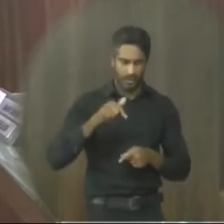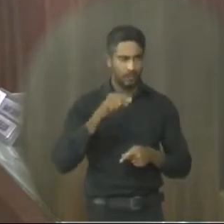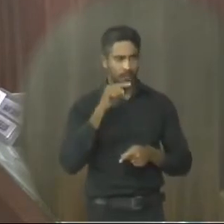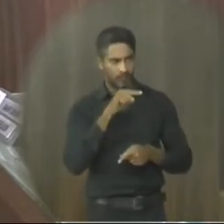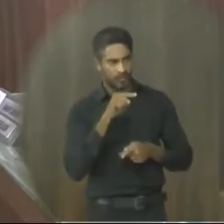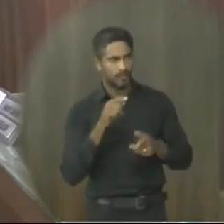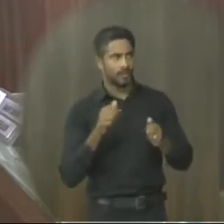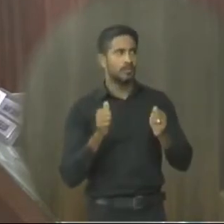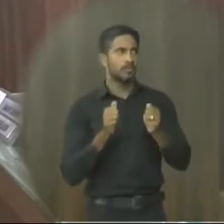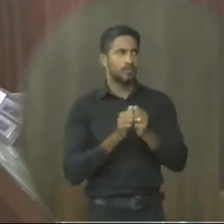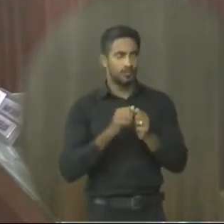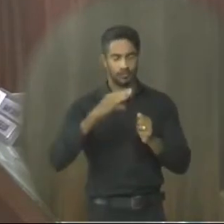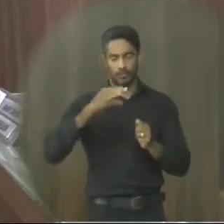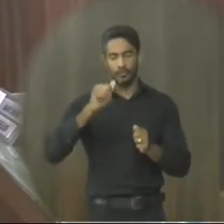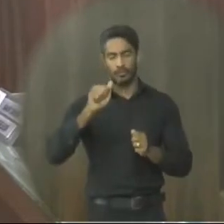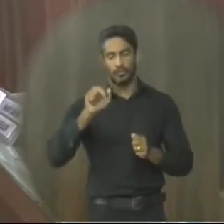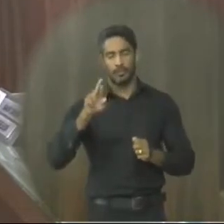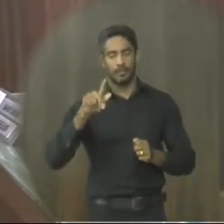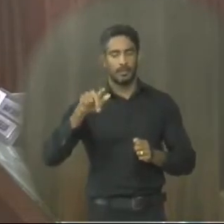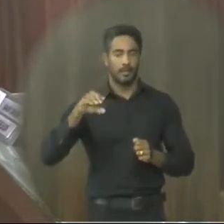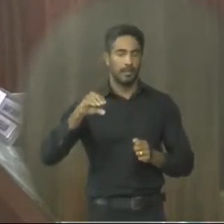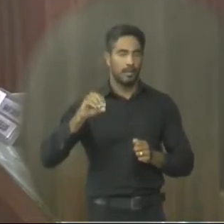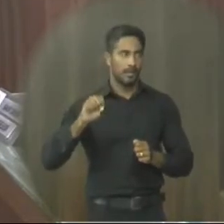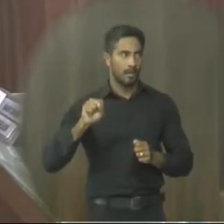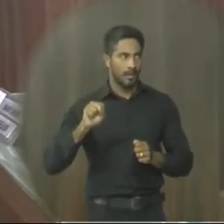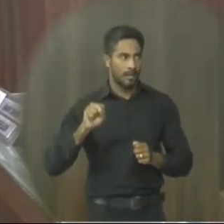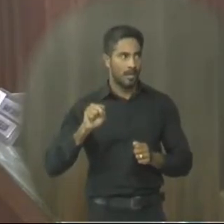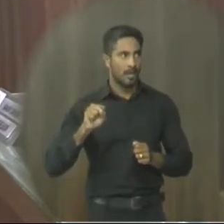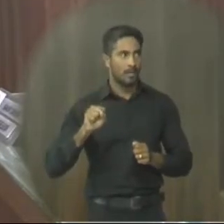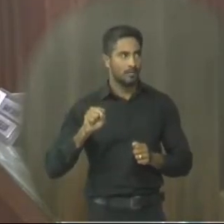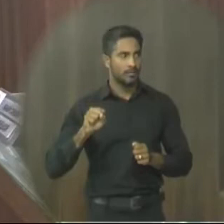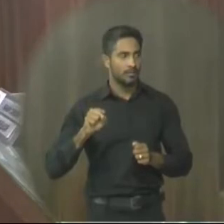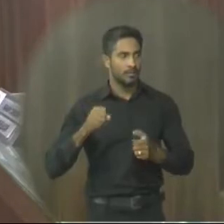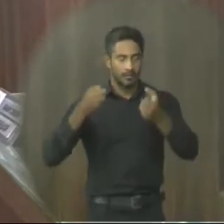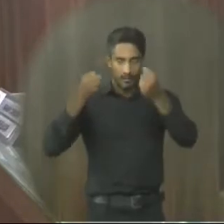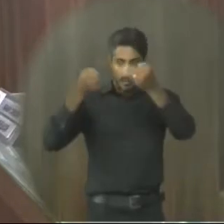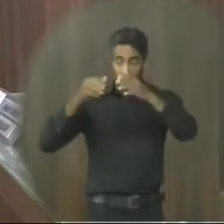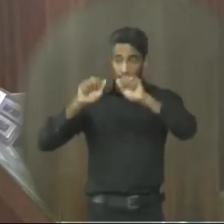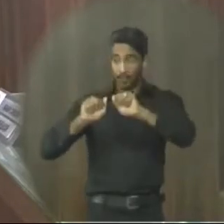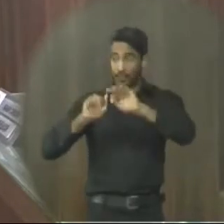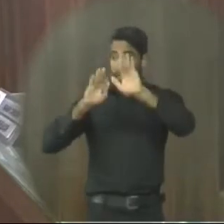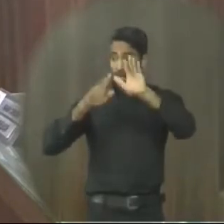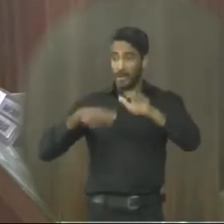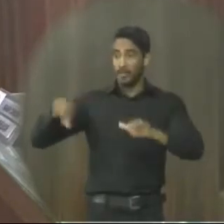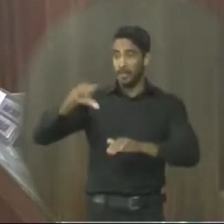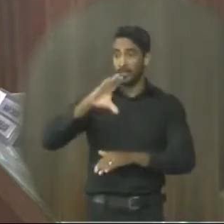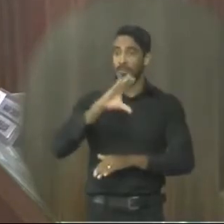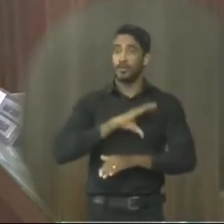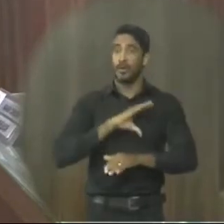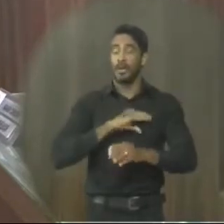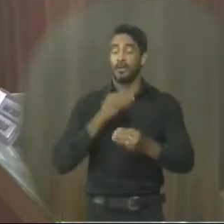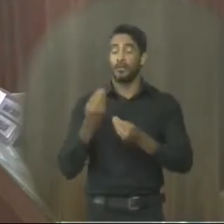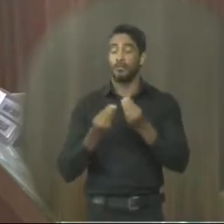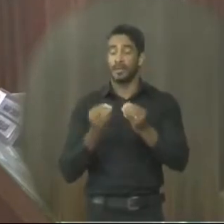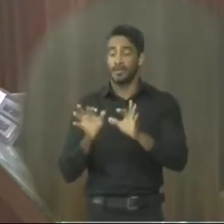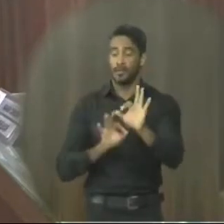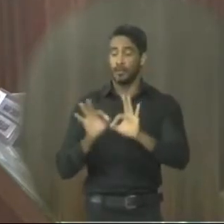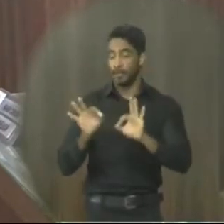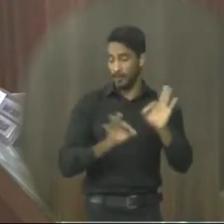o Carlos. Ficou bem claro para os colegas como que está sendo o